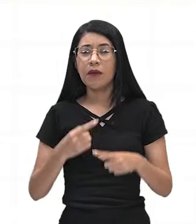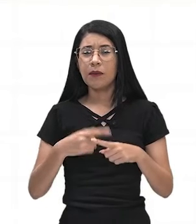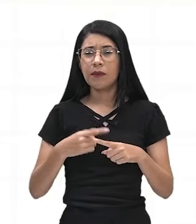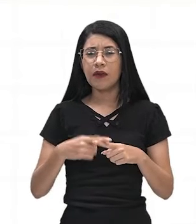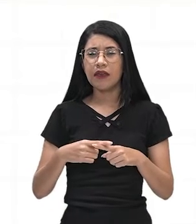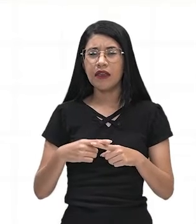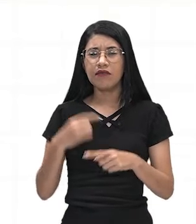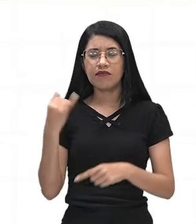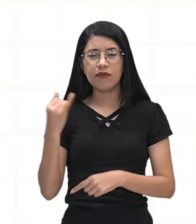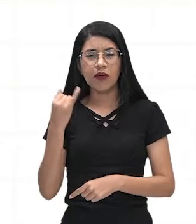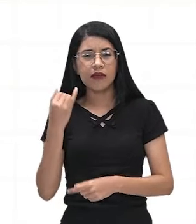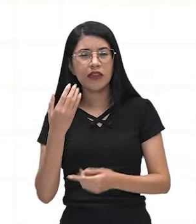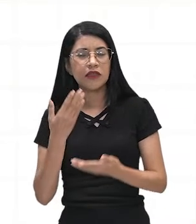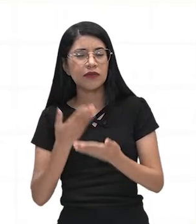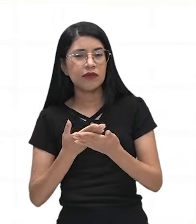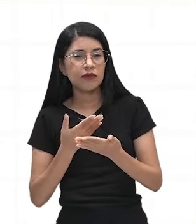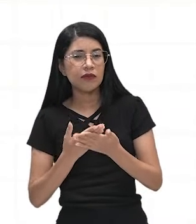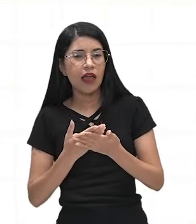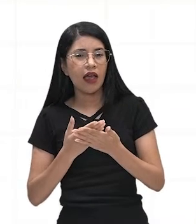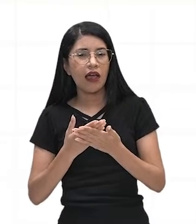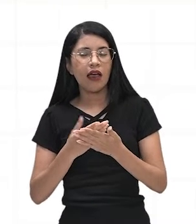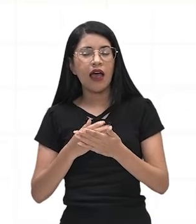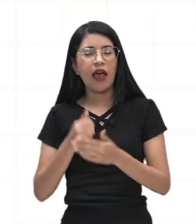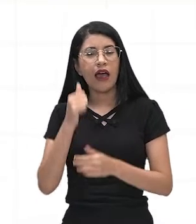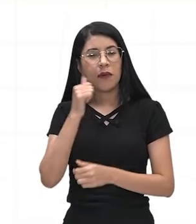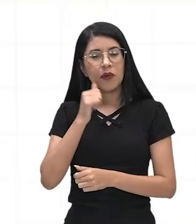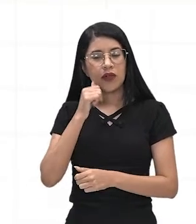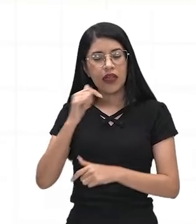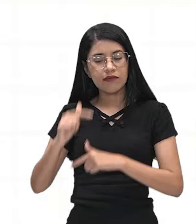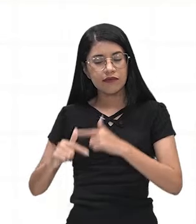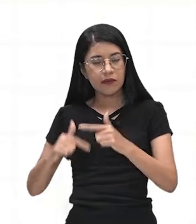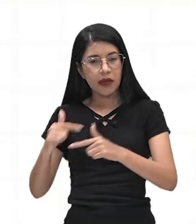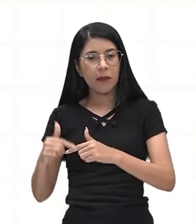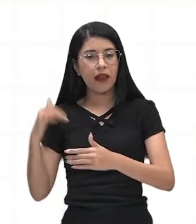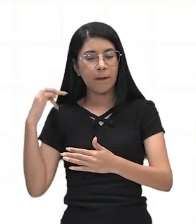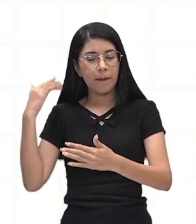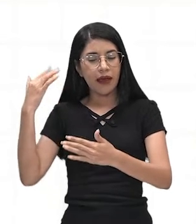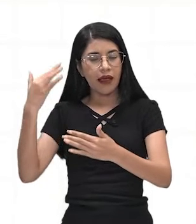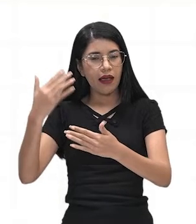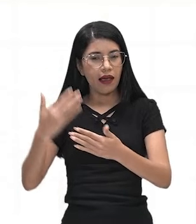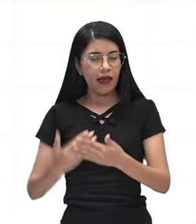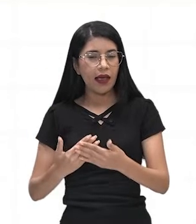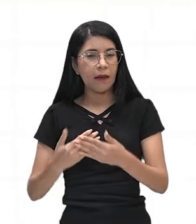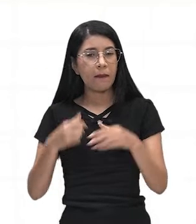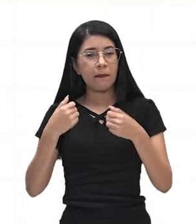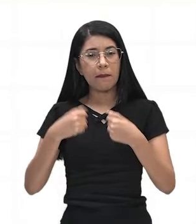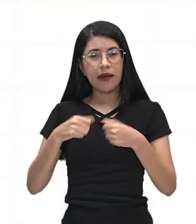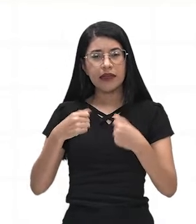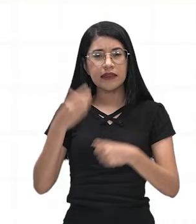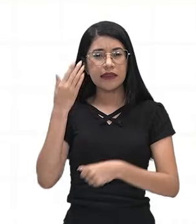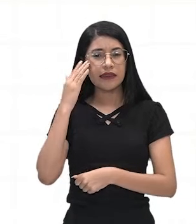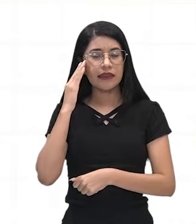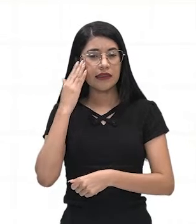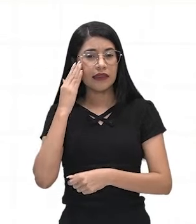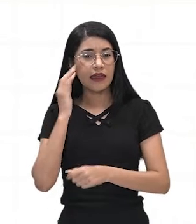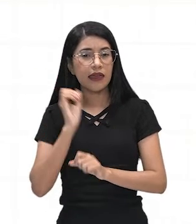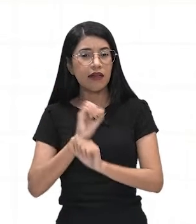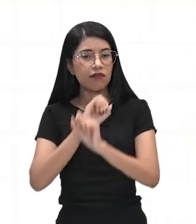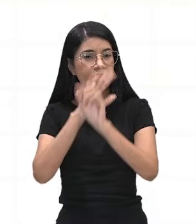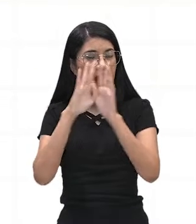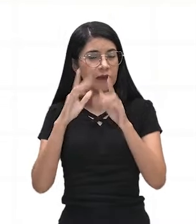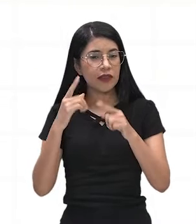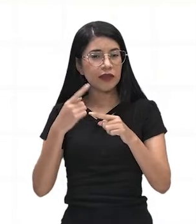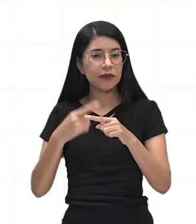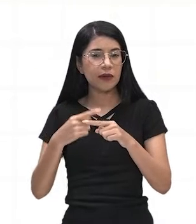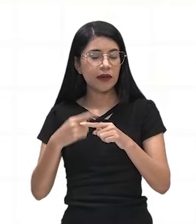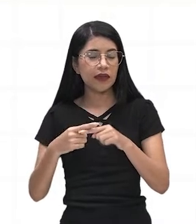papel da mulher ao longo do tempo. Por que a gente precisa entender essa mulher ao longo do tempo?